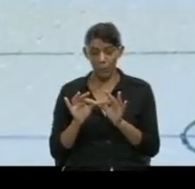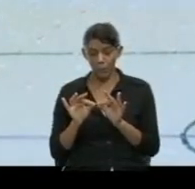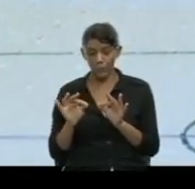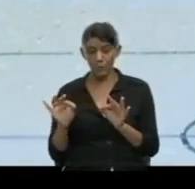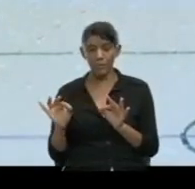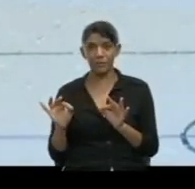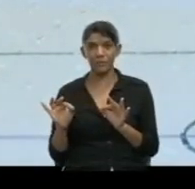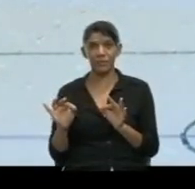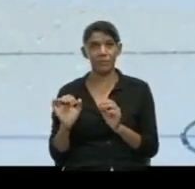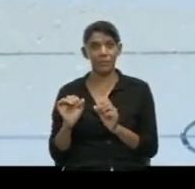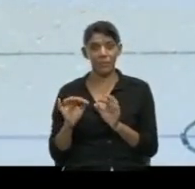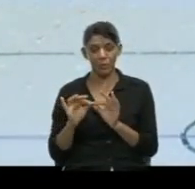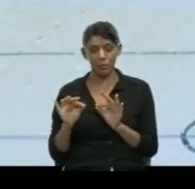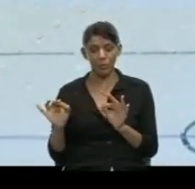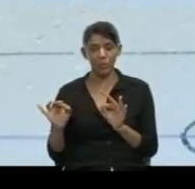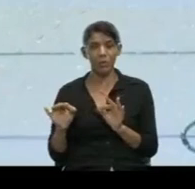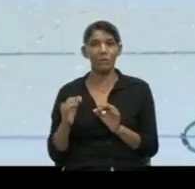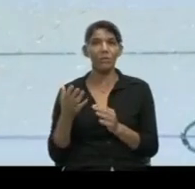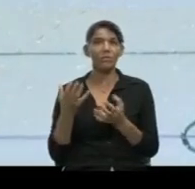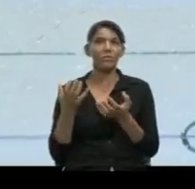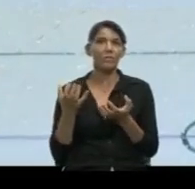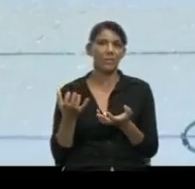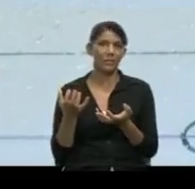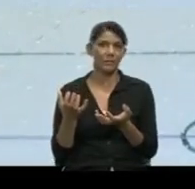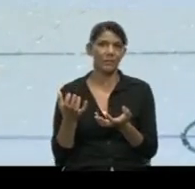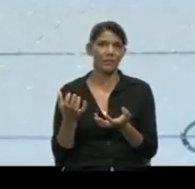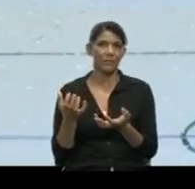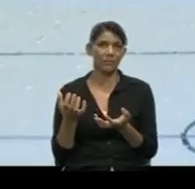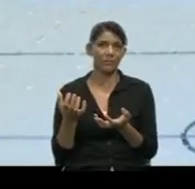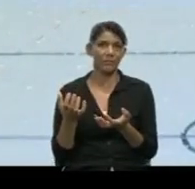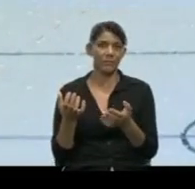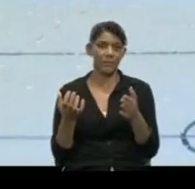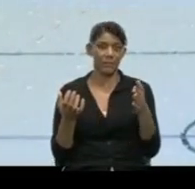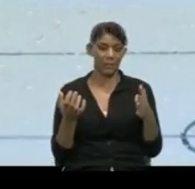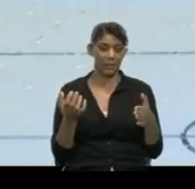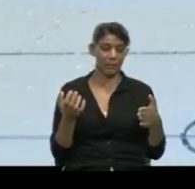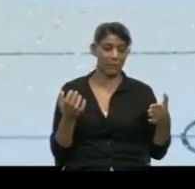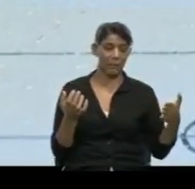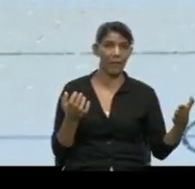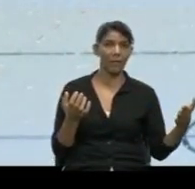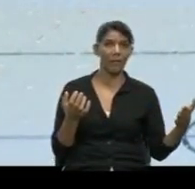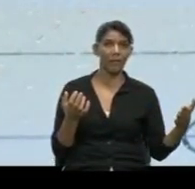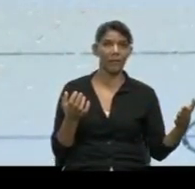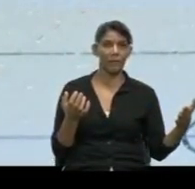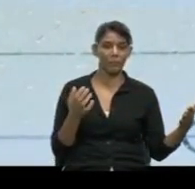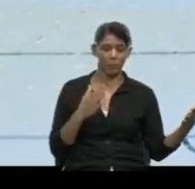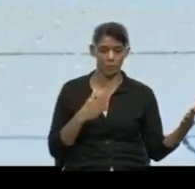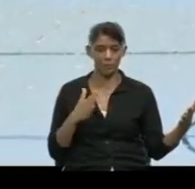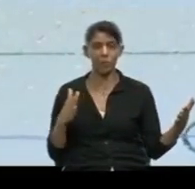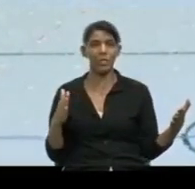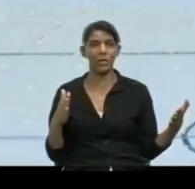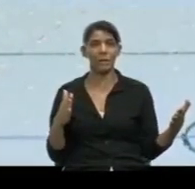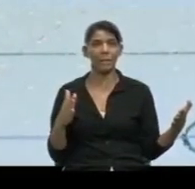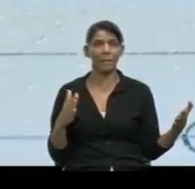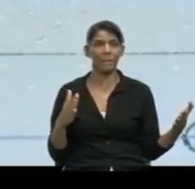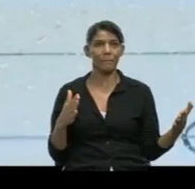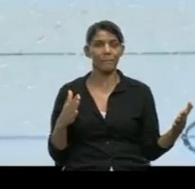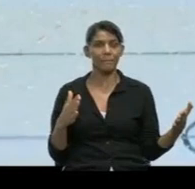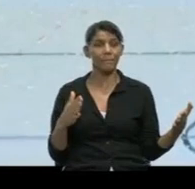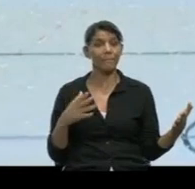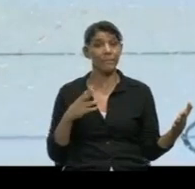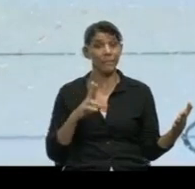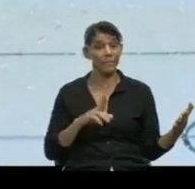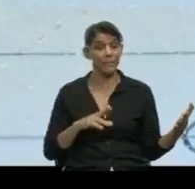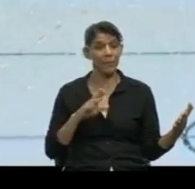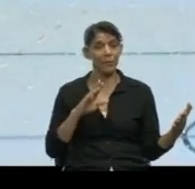Olha, vocês podem puxar o quanto vocês quiserem aqui, daqui para lá. Vocês podem puxar o quanto quiser. O professor trabalhou com